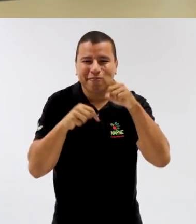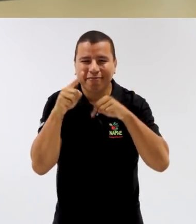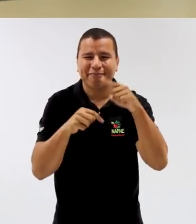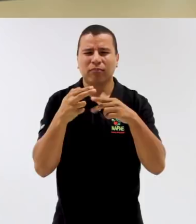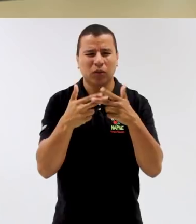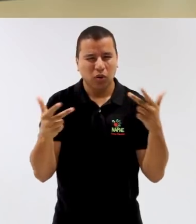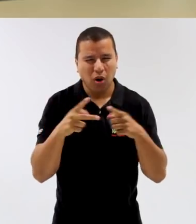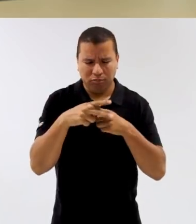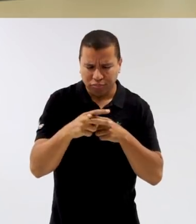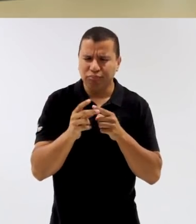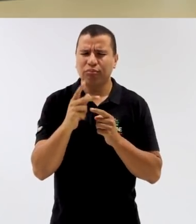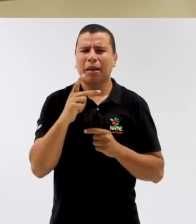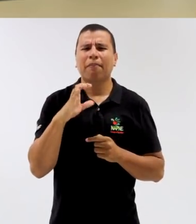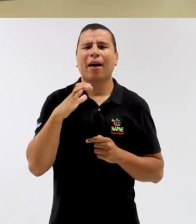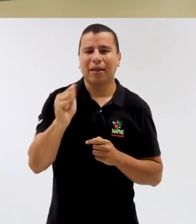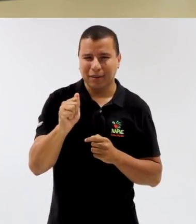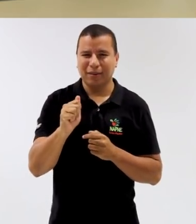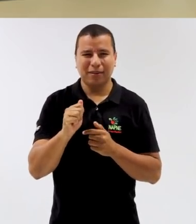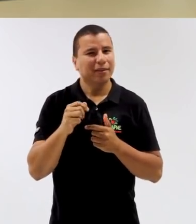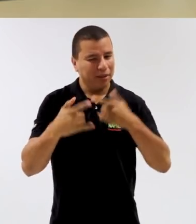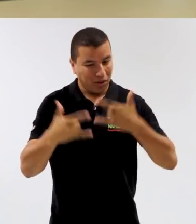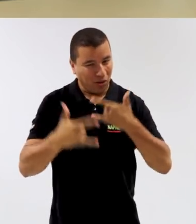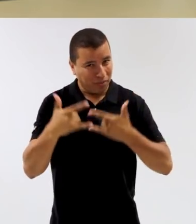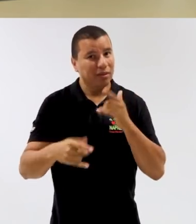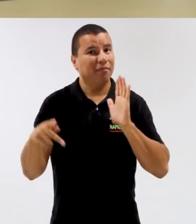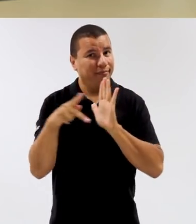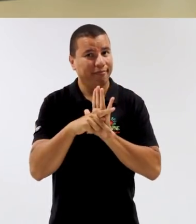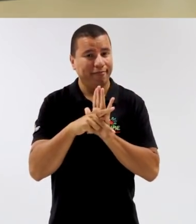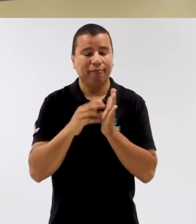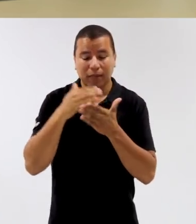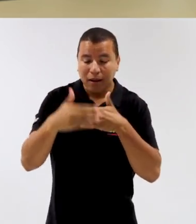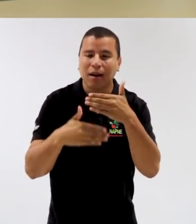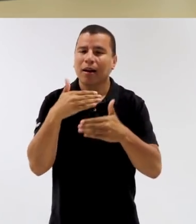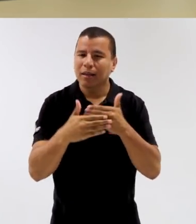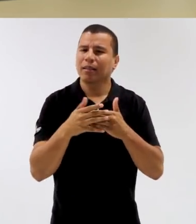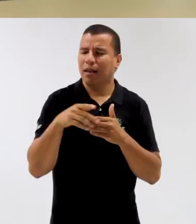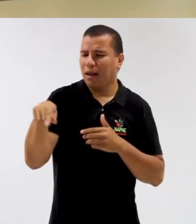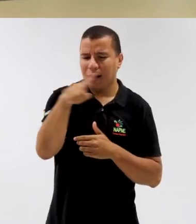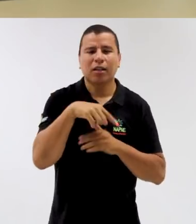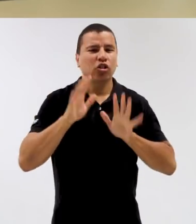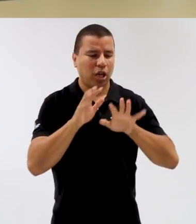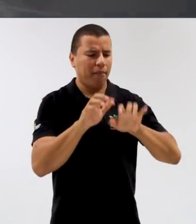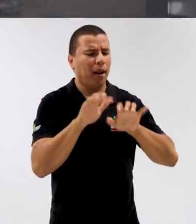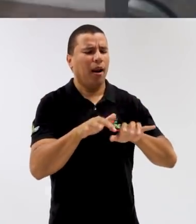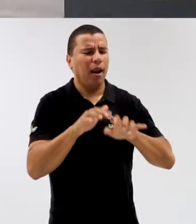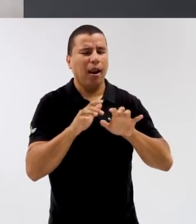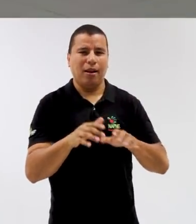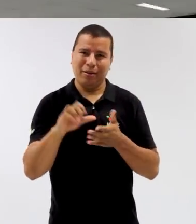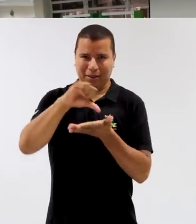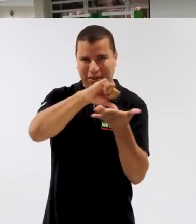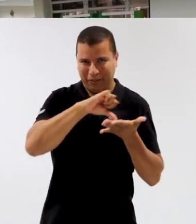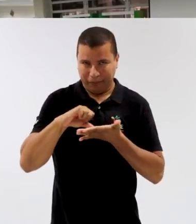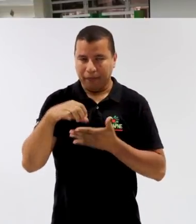novos equipamentos voltados para a robótica de acordo com o grau de implementação já dado campos no mês de